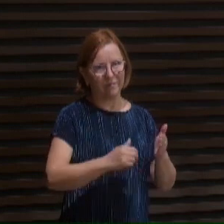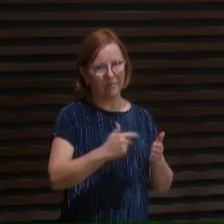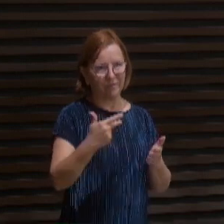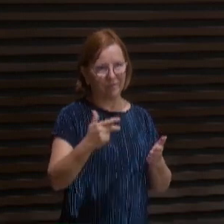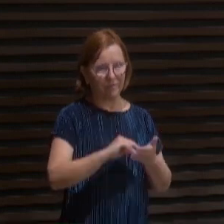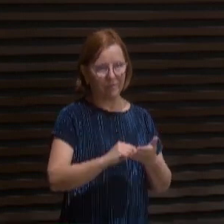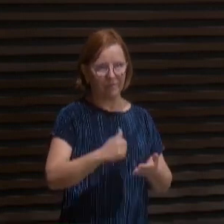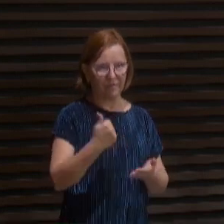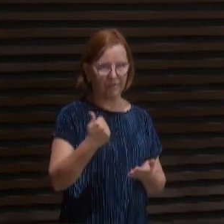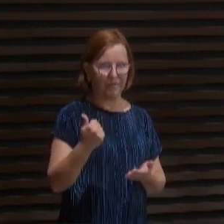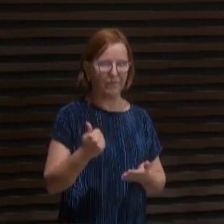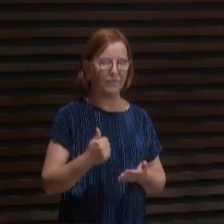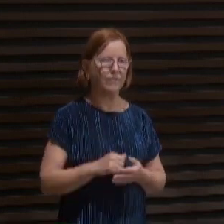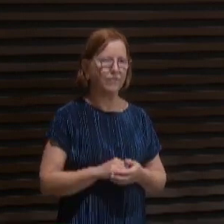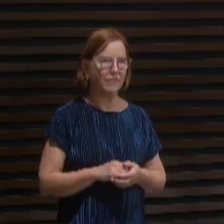3:11.